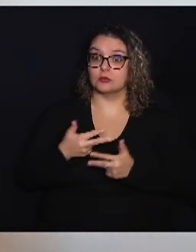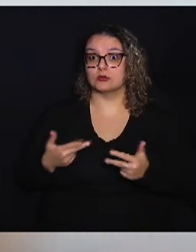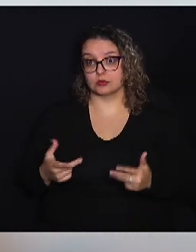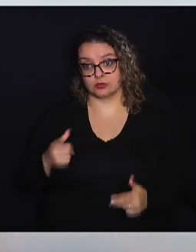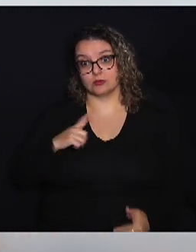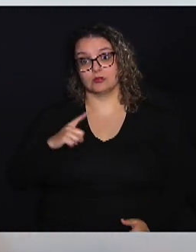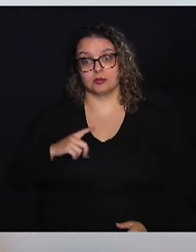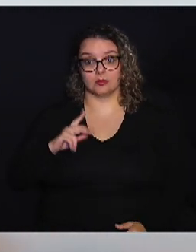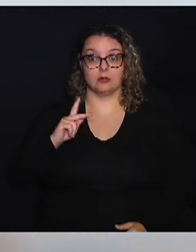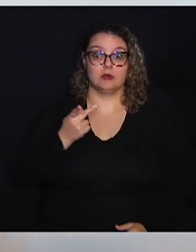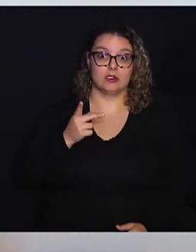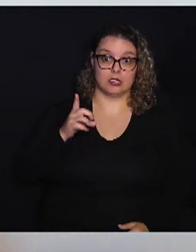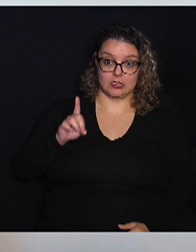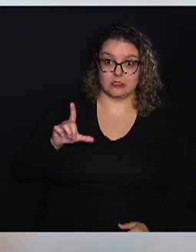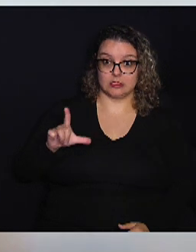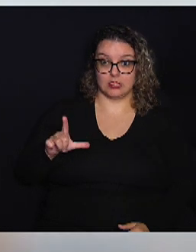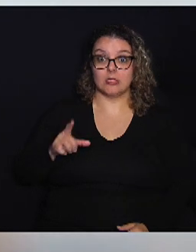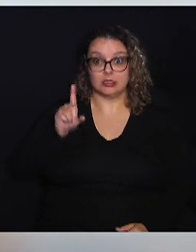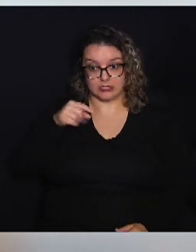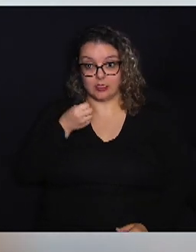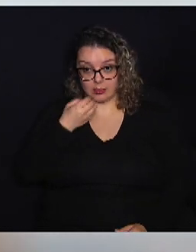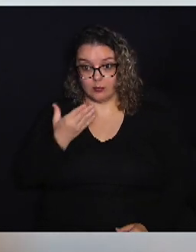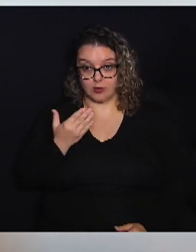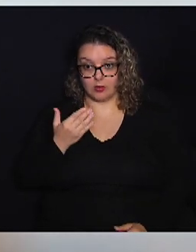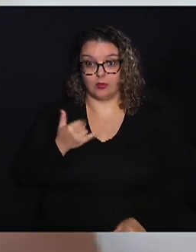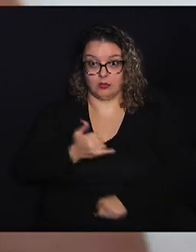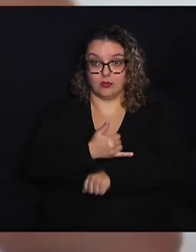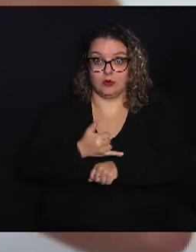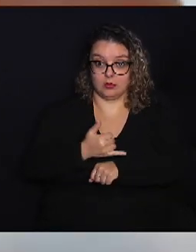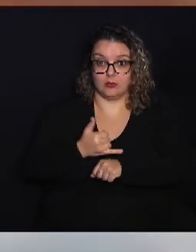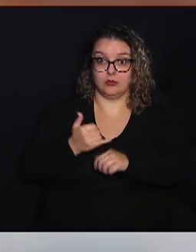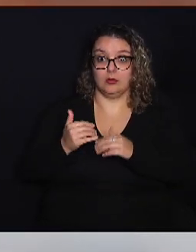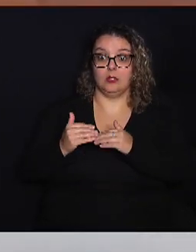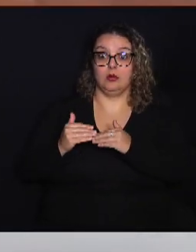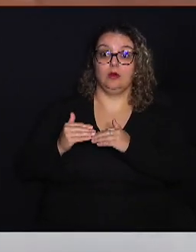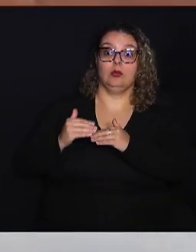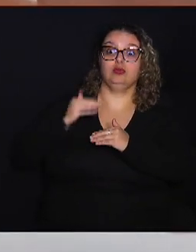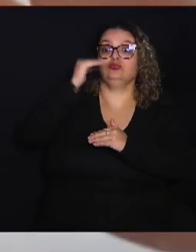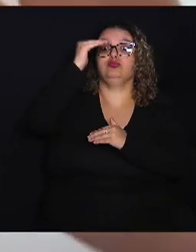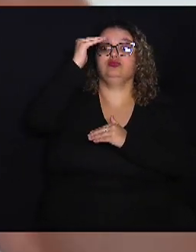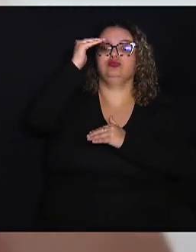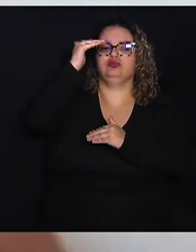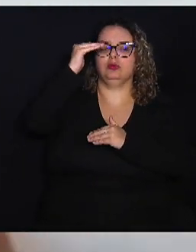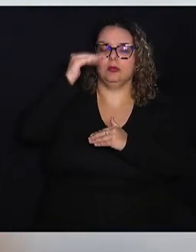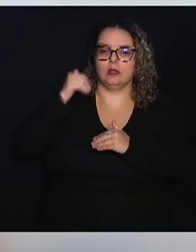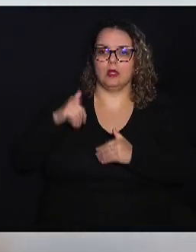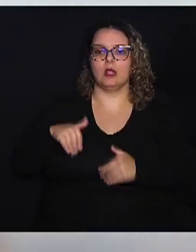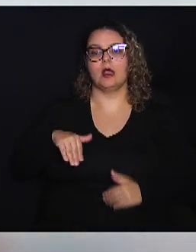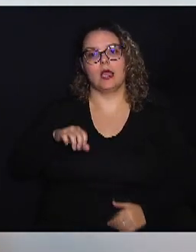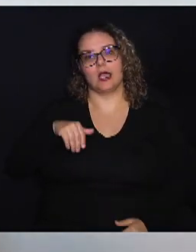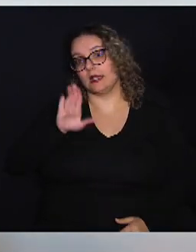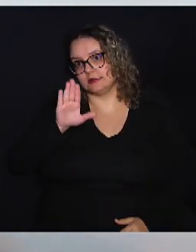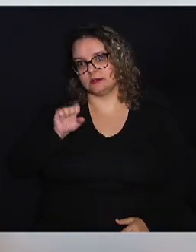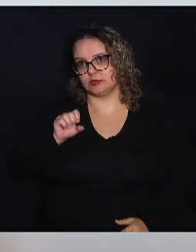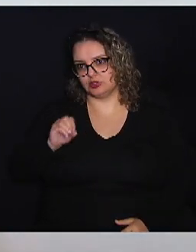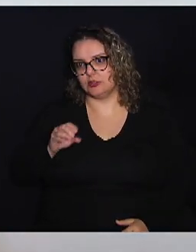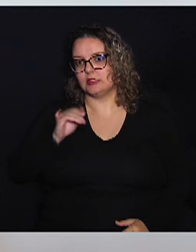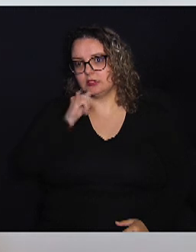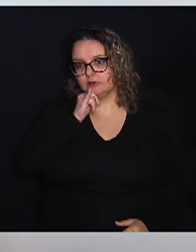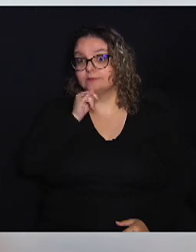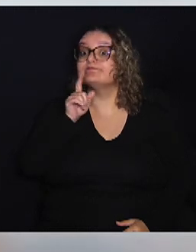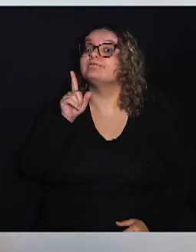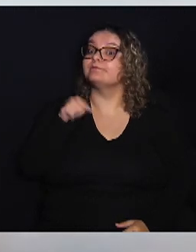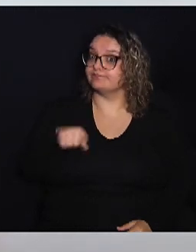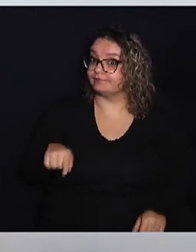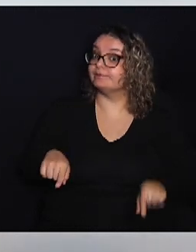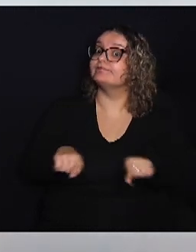um HDL, que é considerado bom colesterol, também muito elevado, acima de 80, por exemplo, também pode